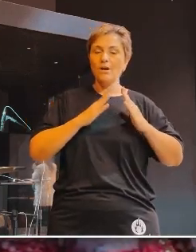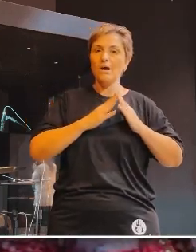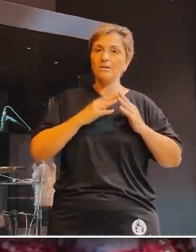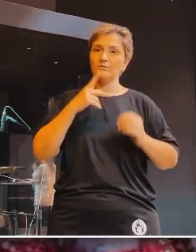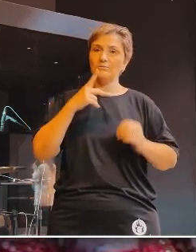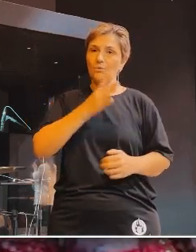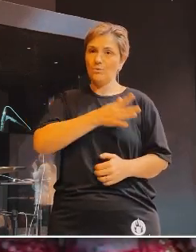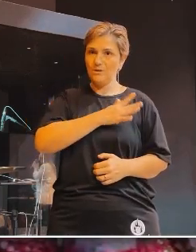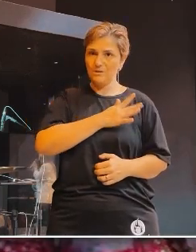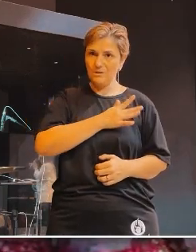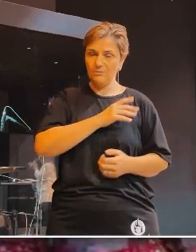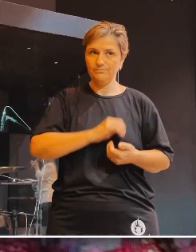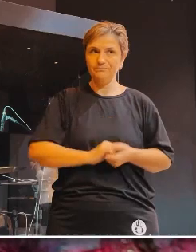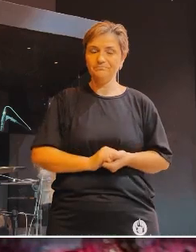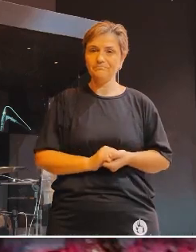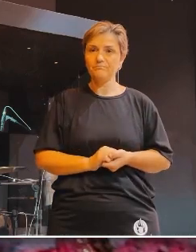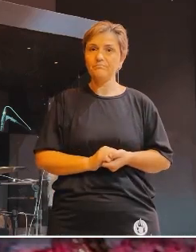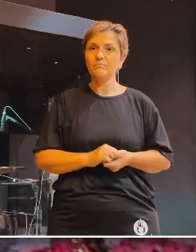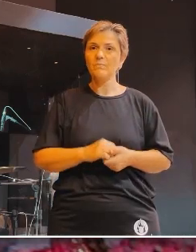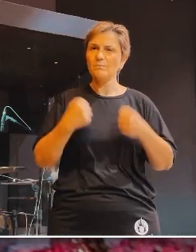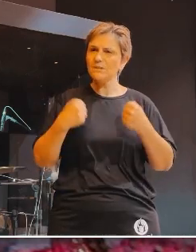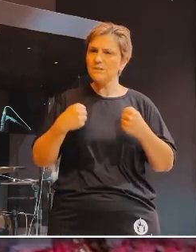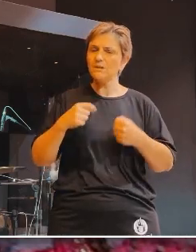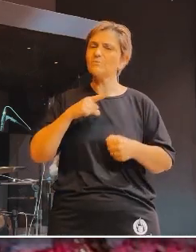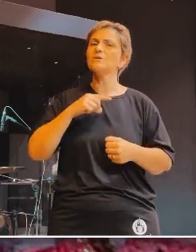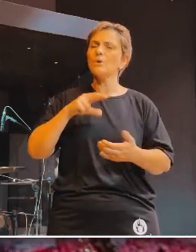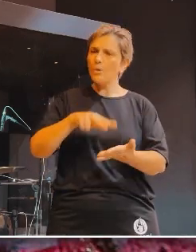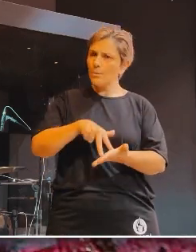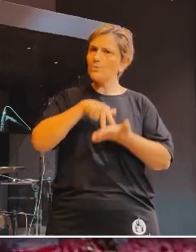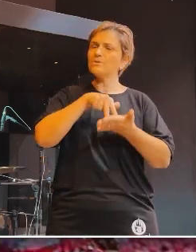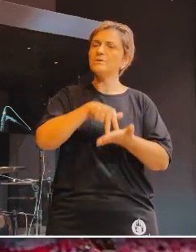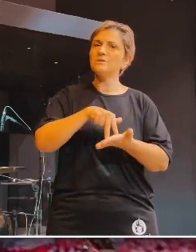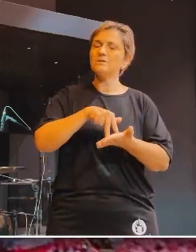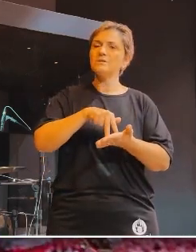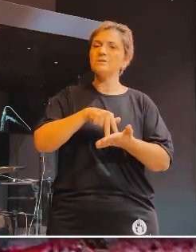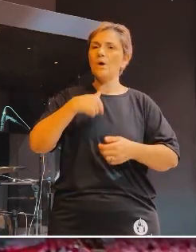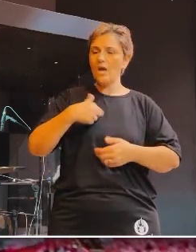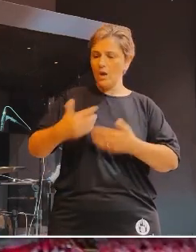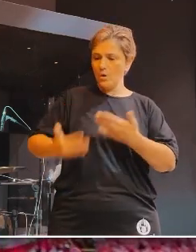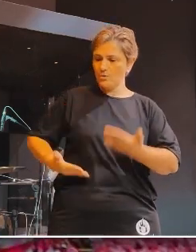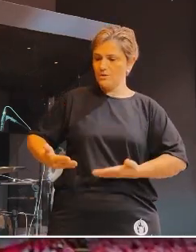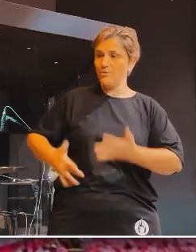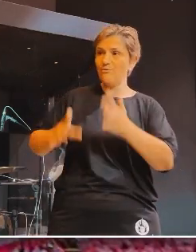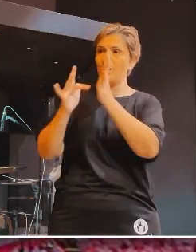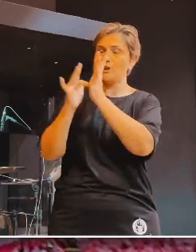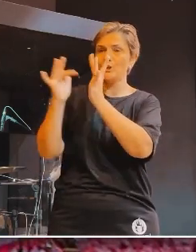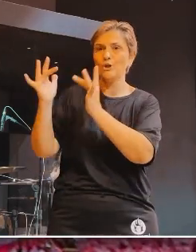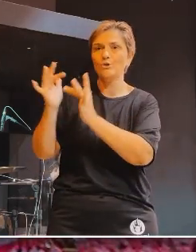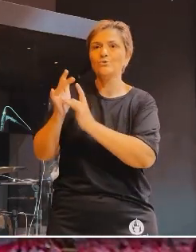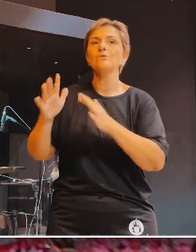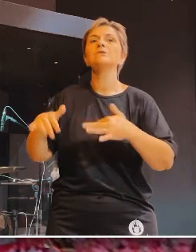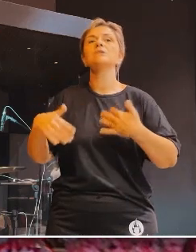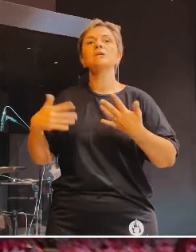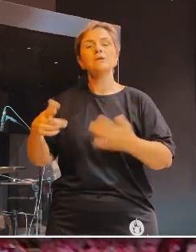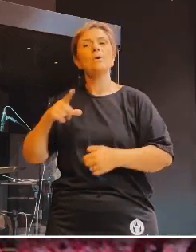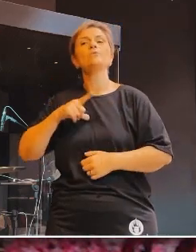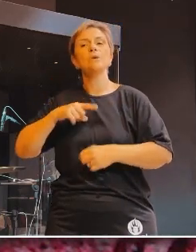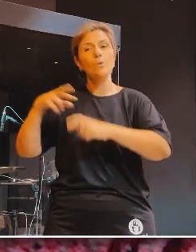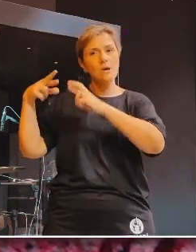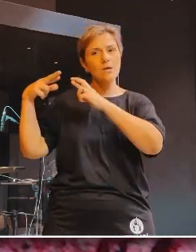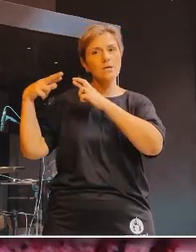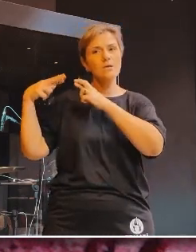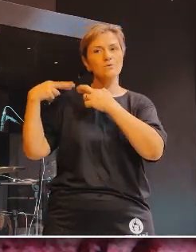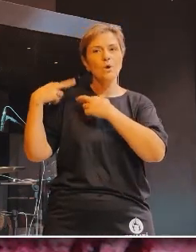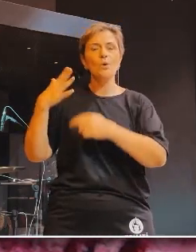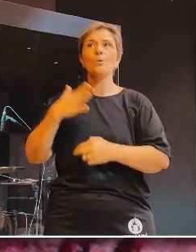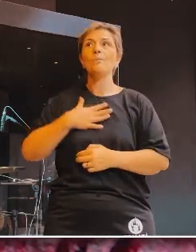coração. Nós precisamos ter um posicionamento. Eu sirvo a Jesus Cristo. Então, eu tenho uma responsabilidade com o